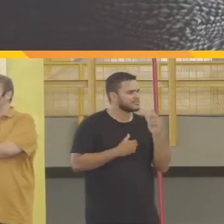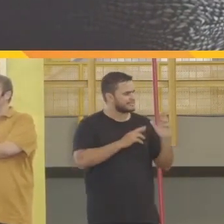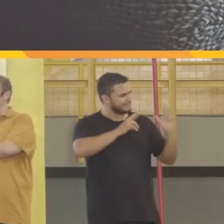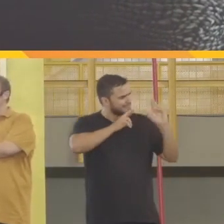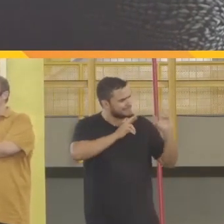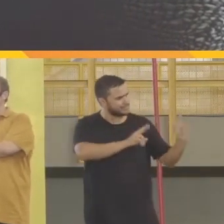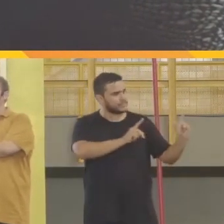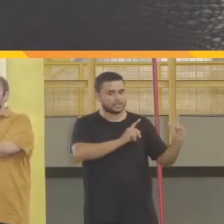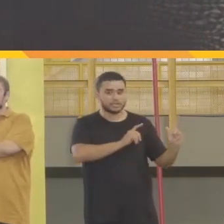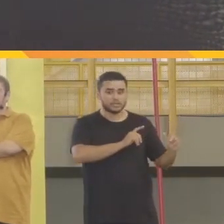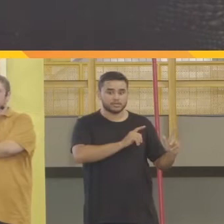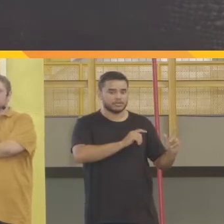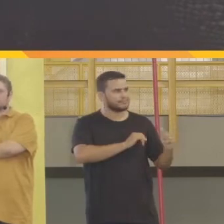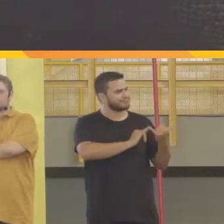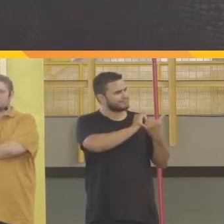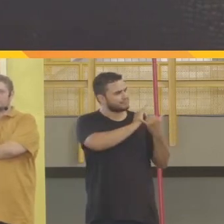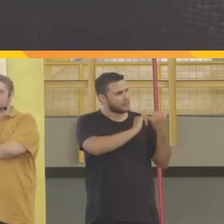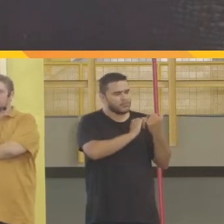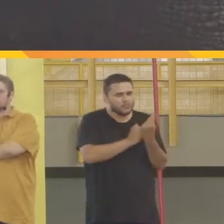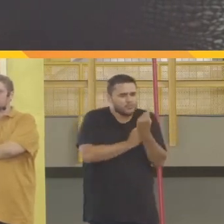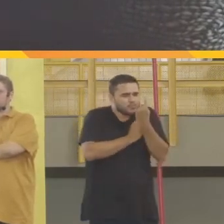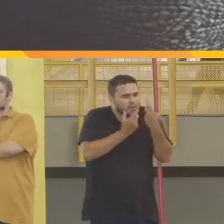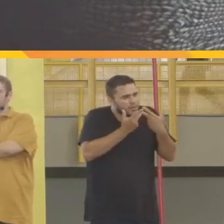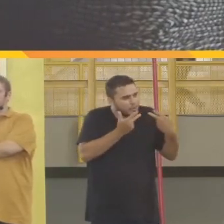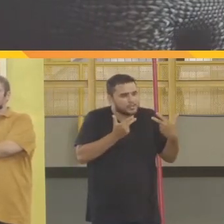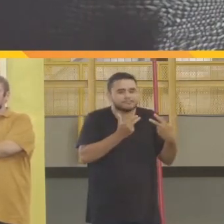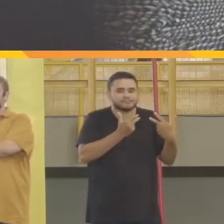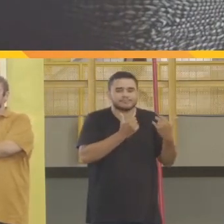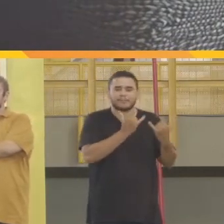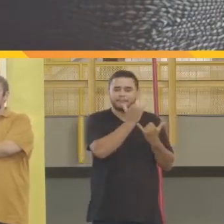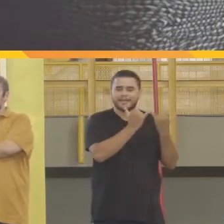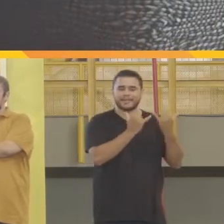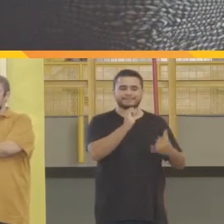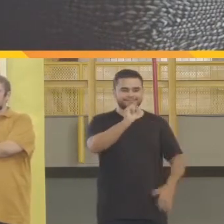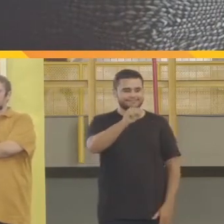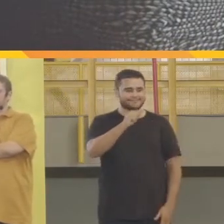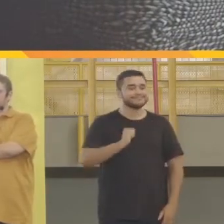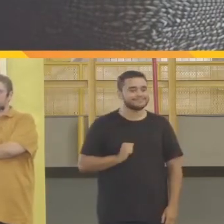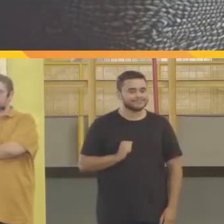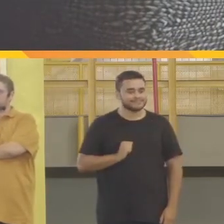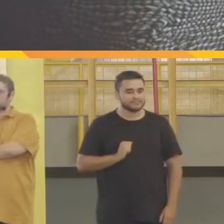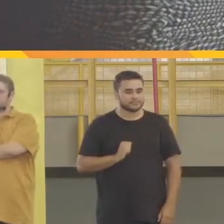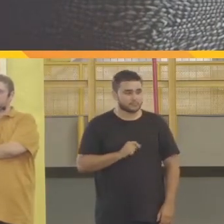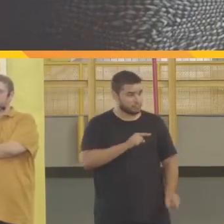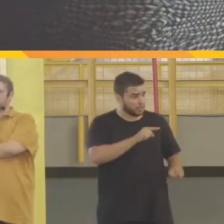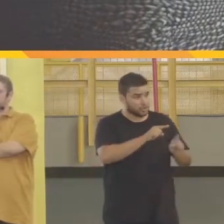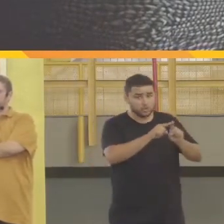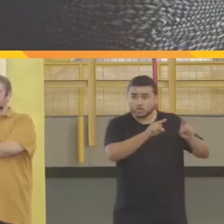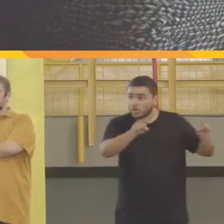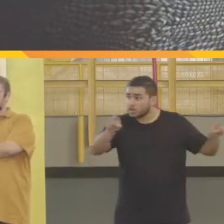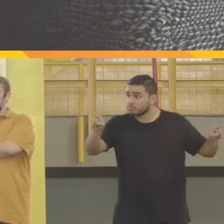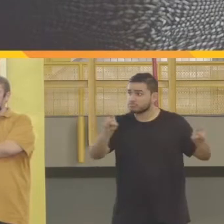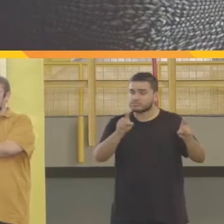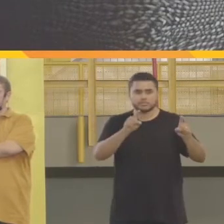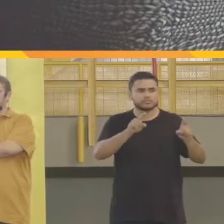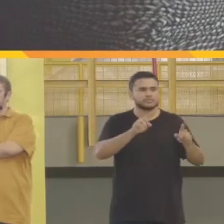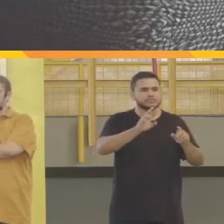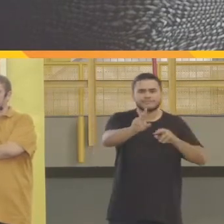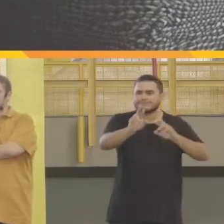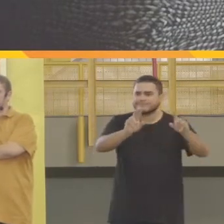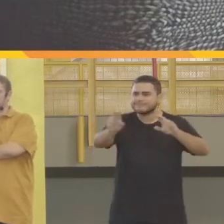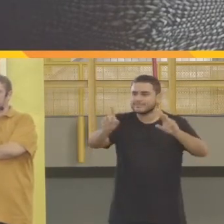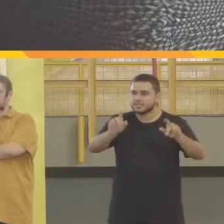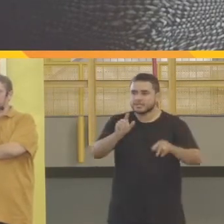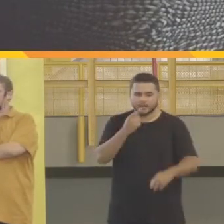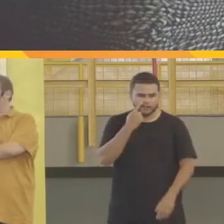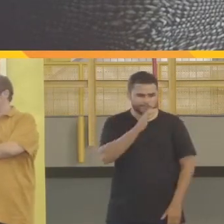nós que aqui estamos somos diferentes uns dos outros, porém, se nós investigarmos a fundo, é possível perceber